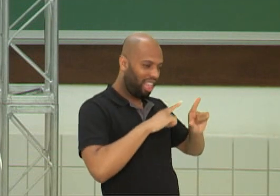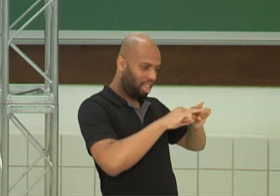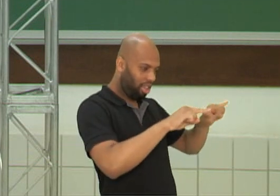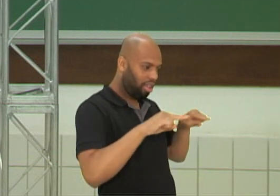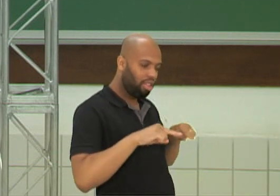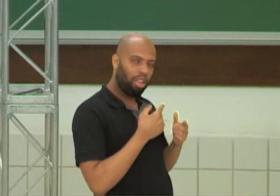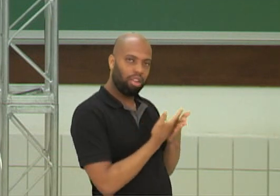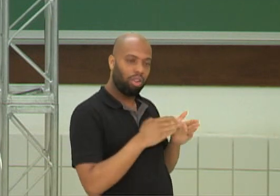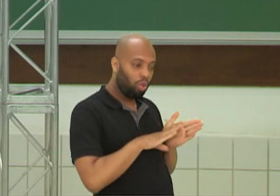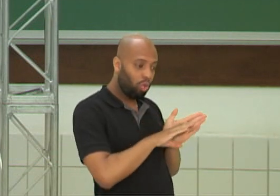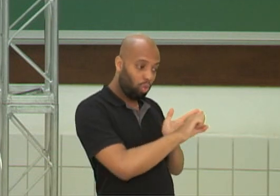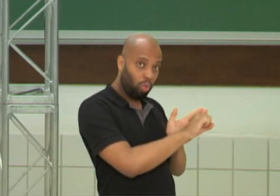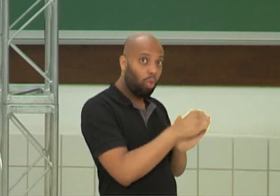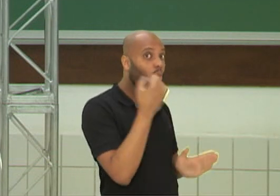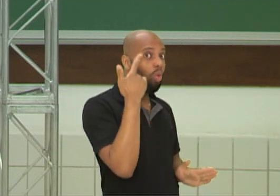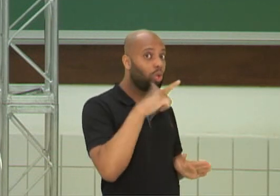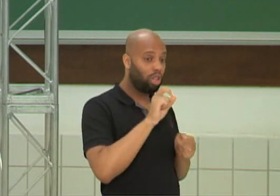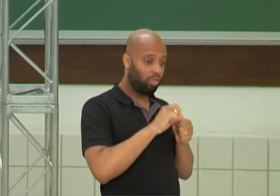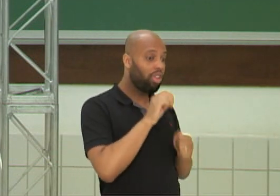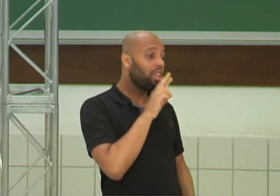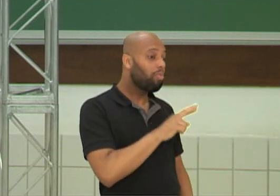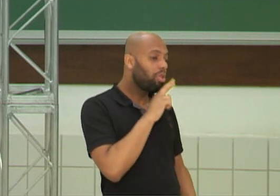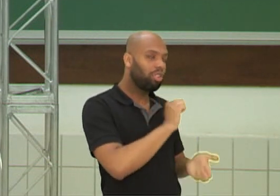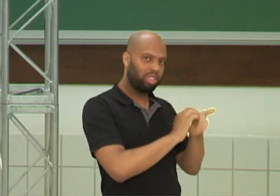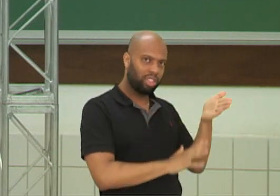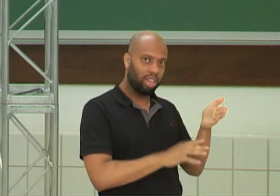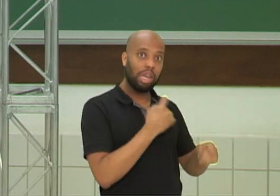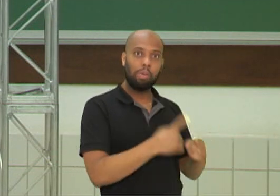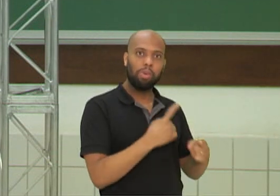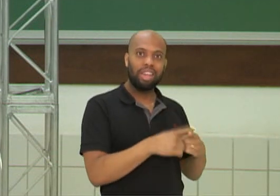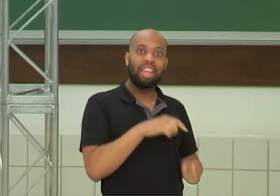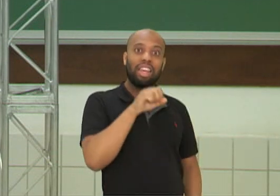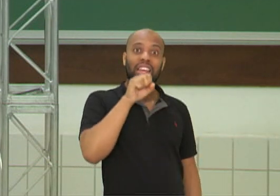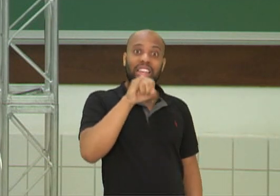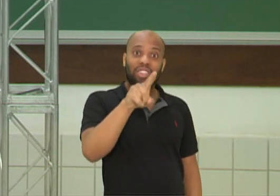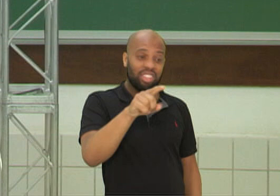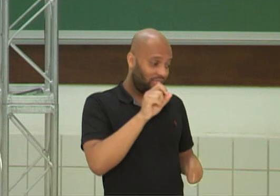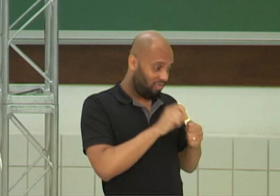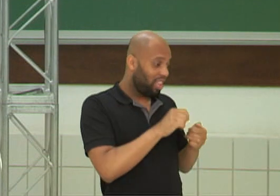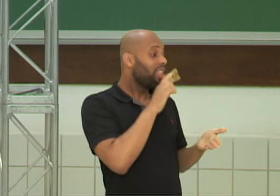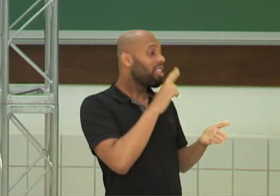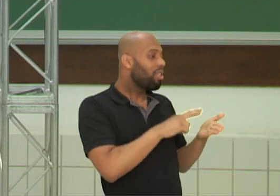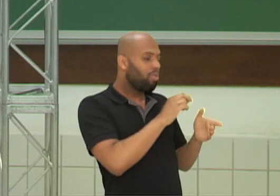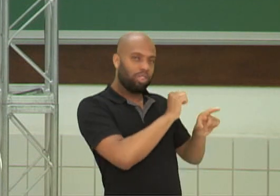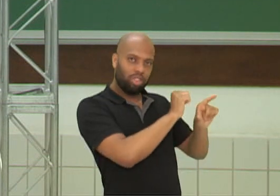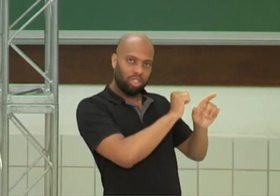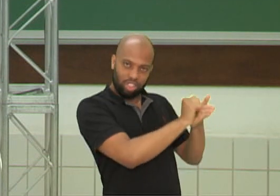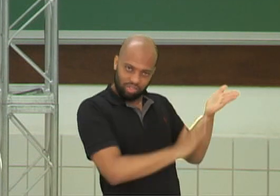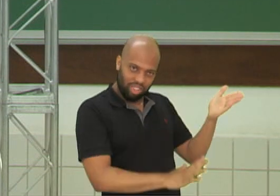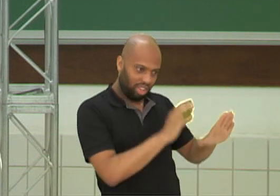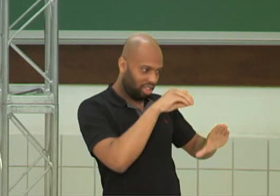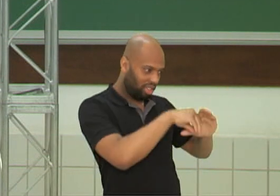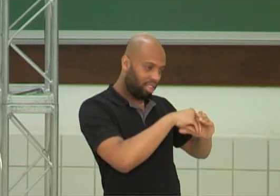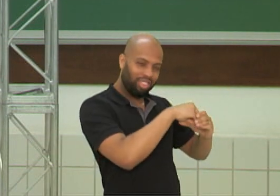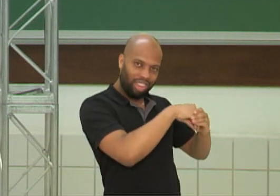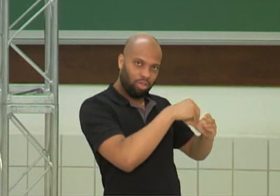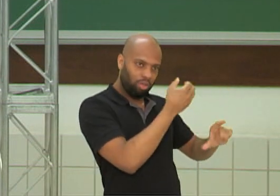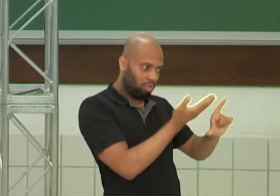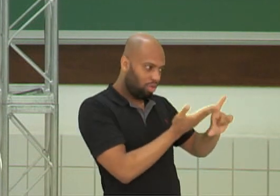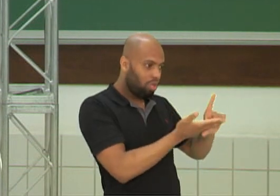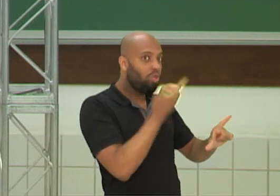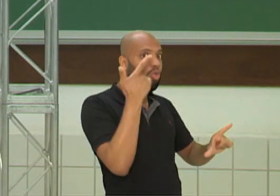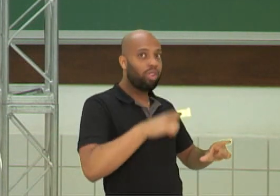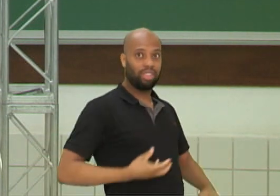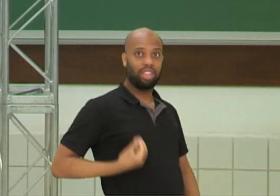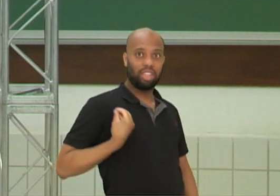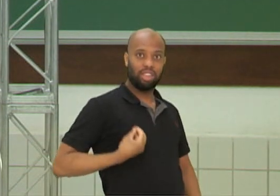as suas atividades. Lembrando, você fazendo as atividades respondendo a atividade no Classroom, automaticamente você ganha